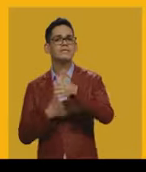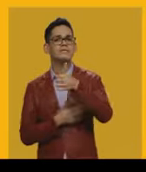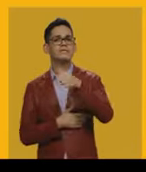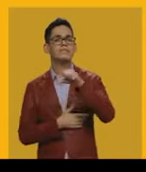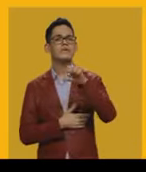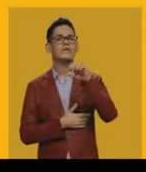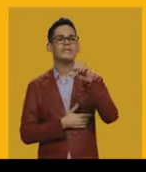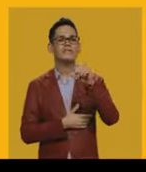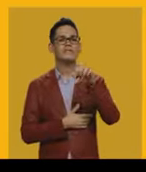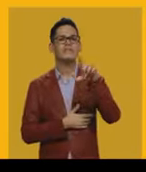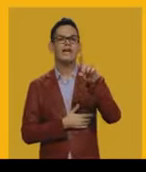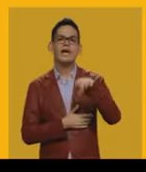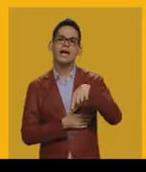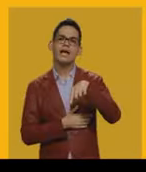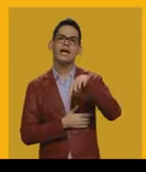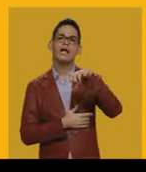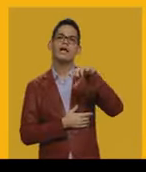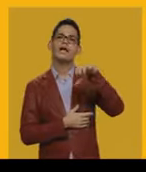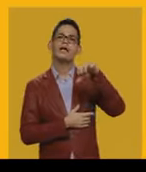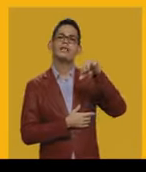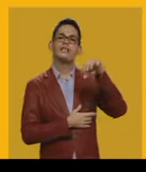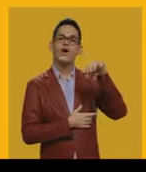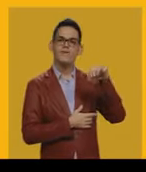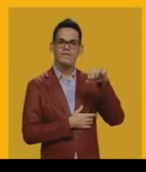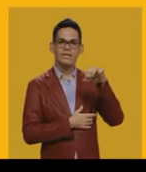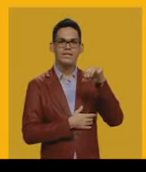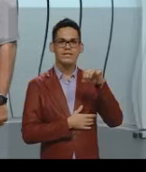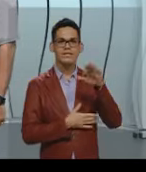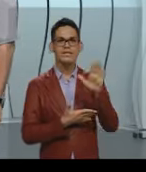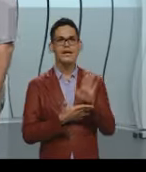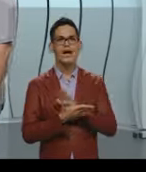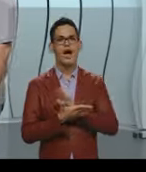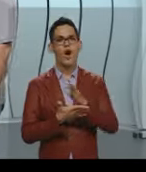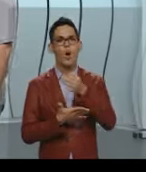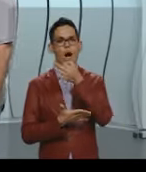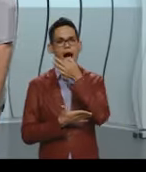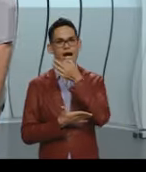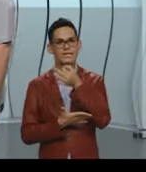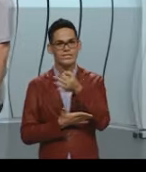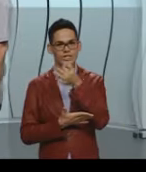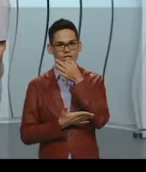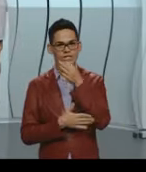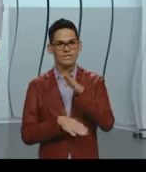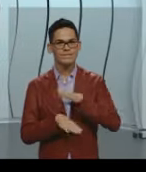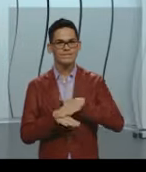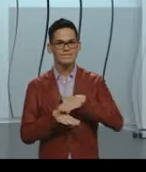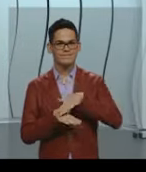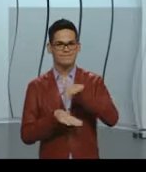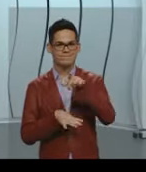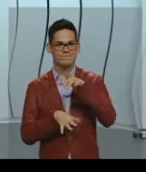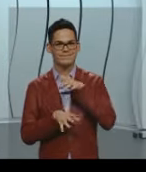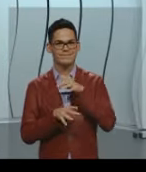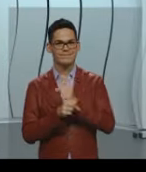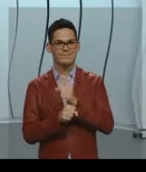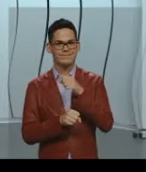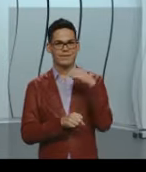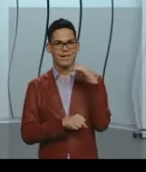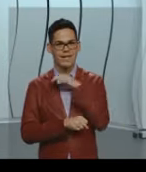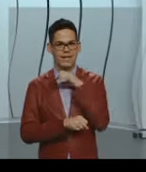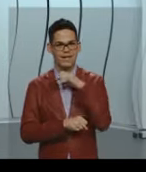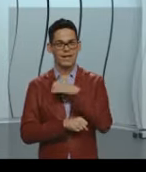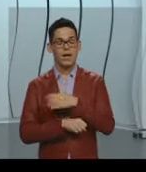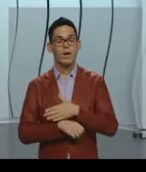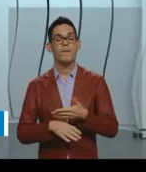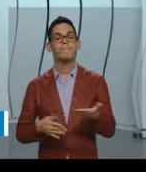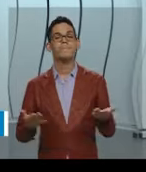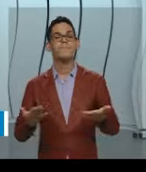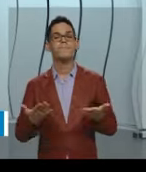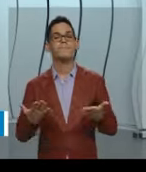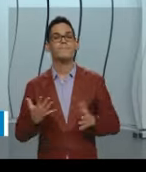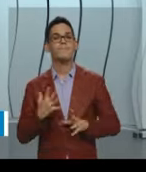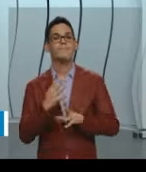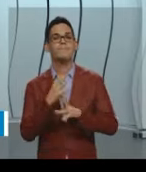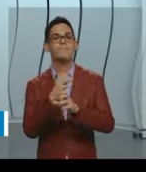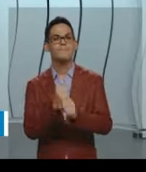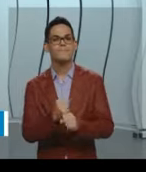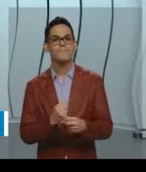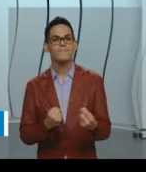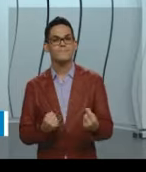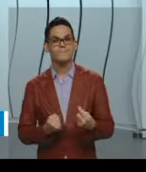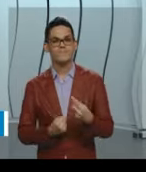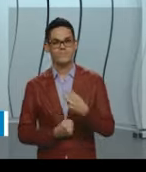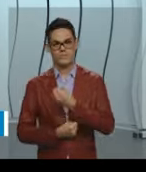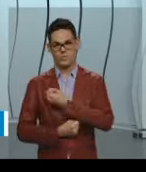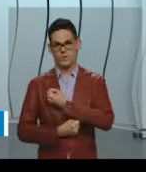90. Então, umas dicas aí para você agilizar aí nesses cálculos. Agora, somando esses valores, a gente obtém